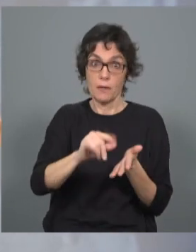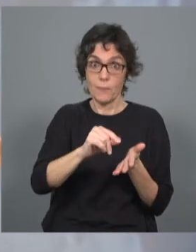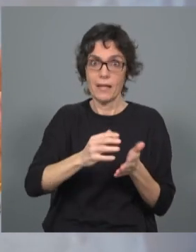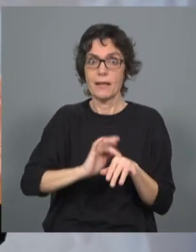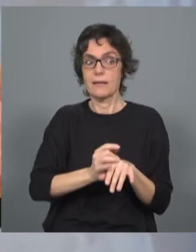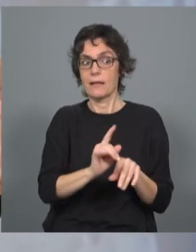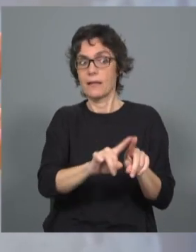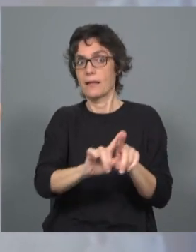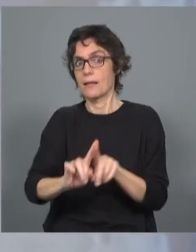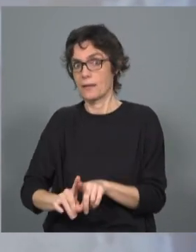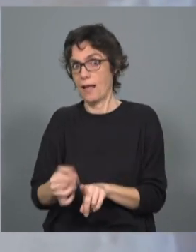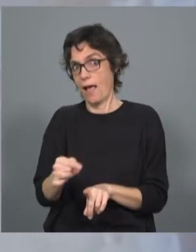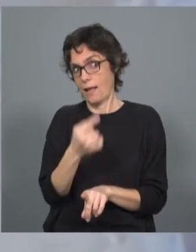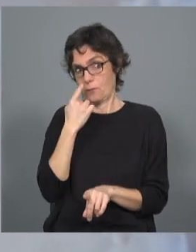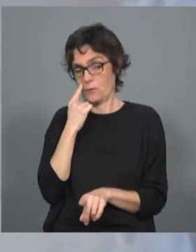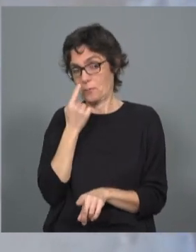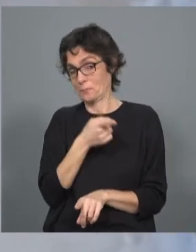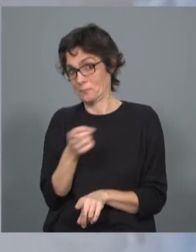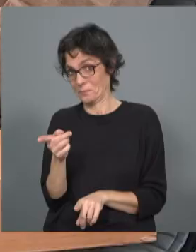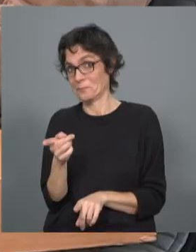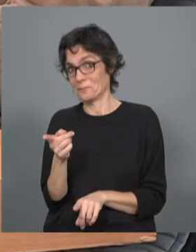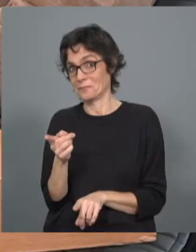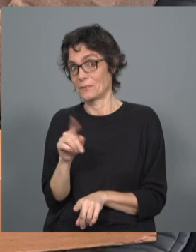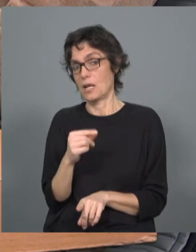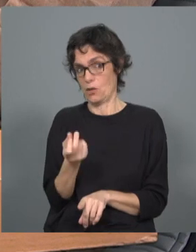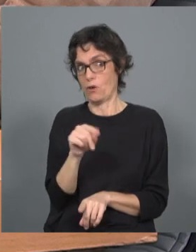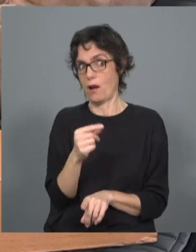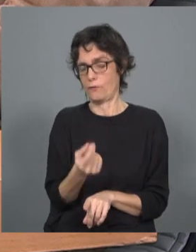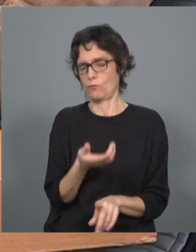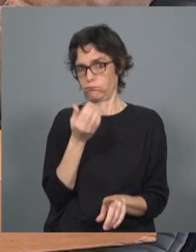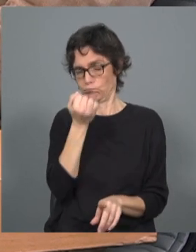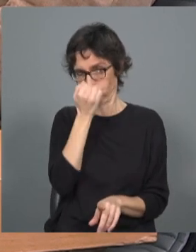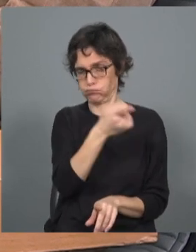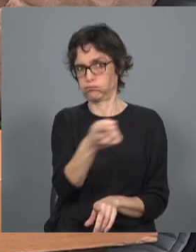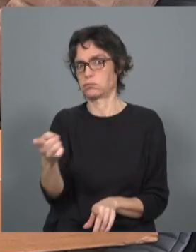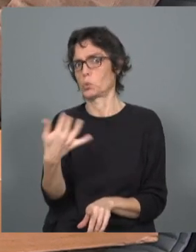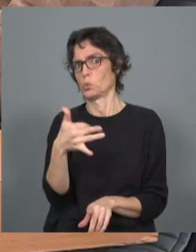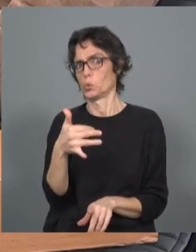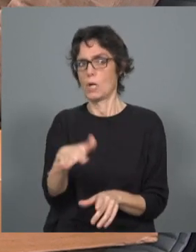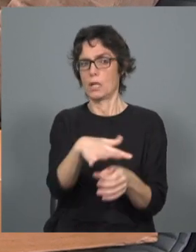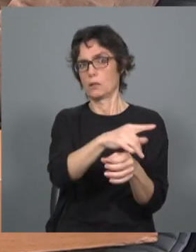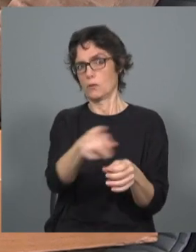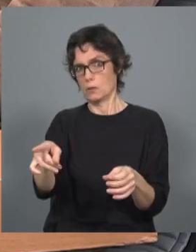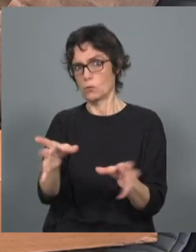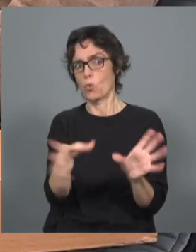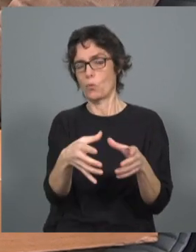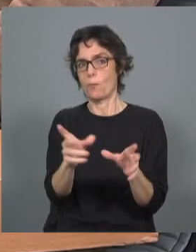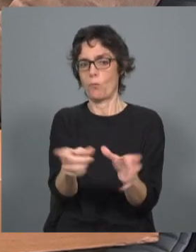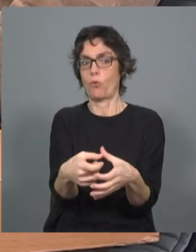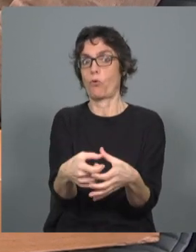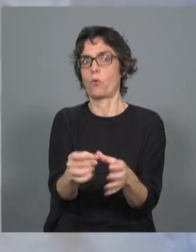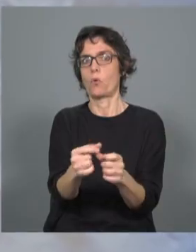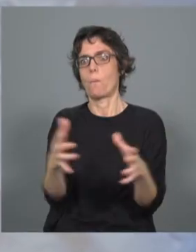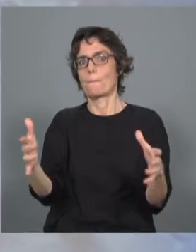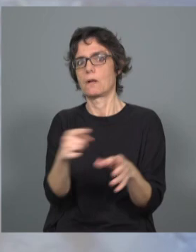sensibilidades sobre isso. Acho que isto que nós também estava a dizer. Já encontramos, ou seja, já encontramos de facto situações em comunidades mais pequenas ou